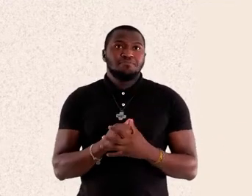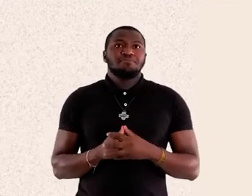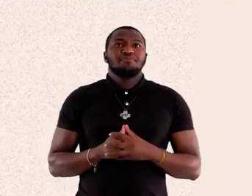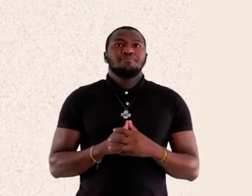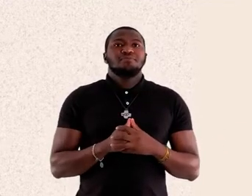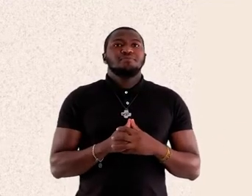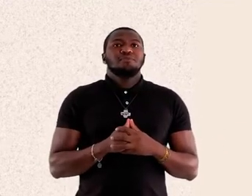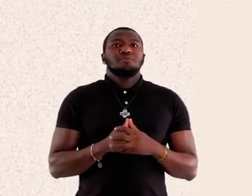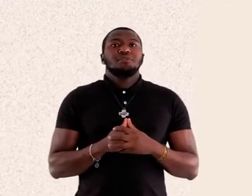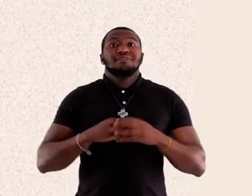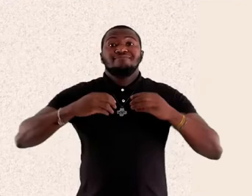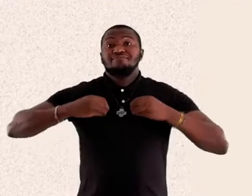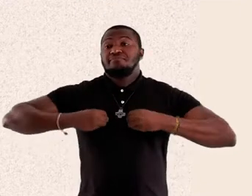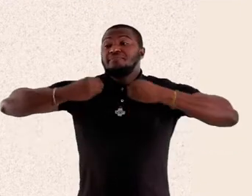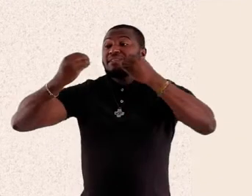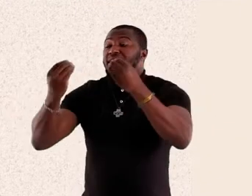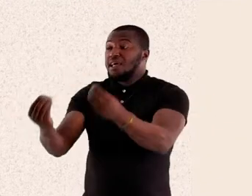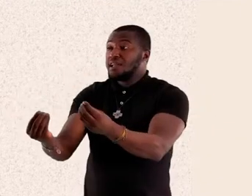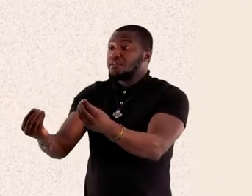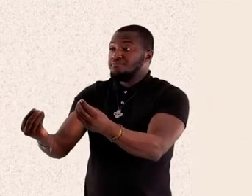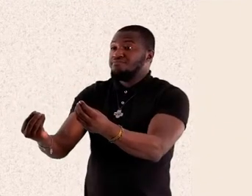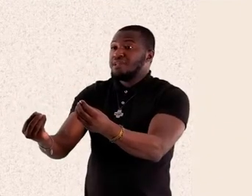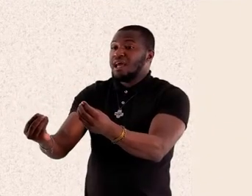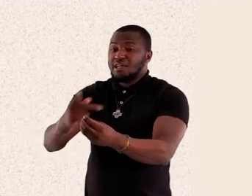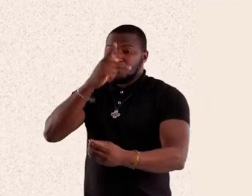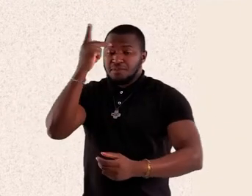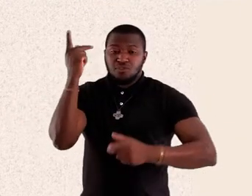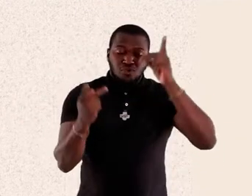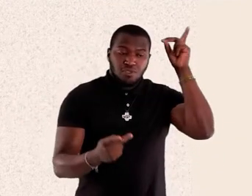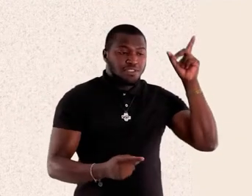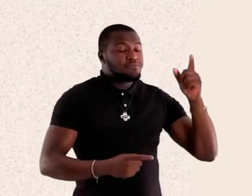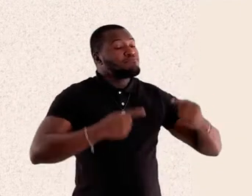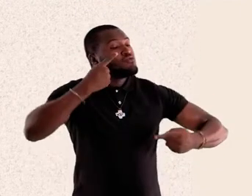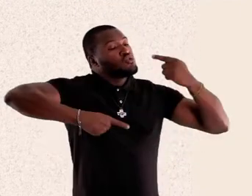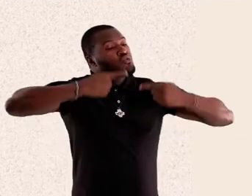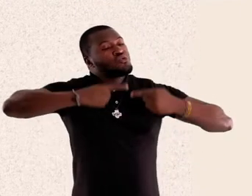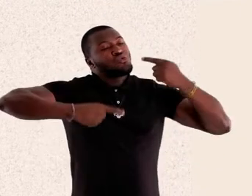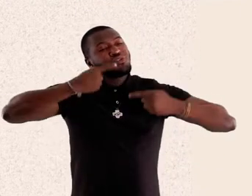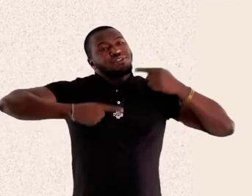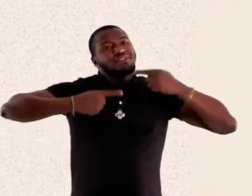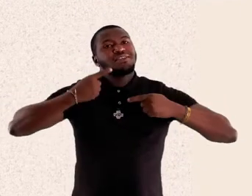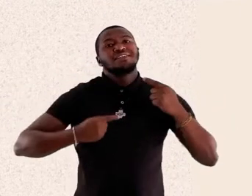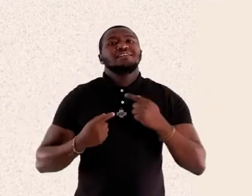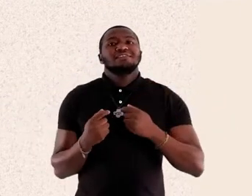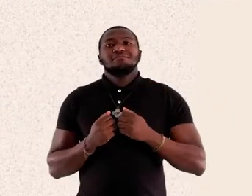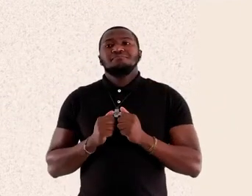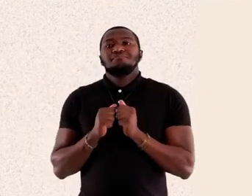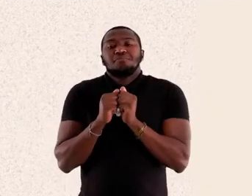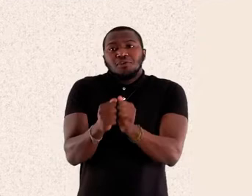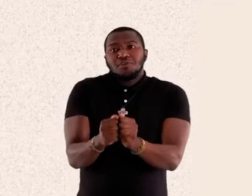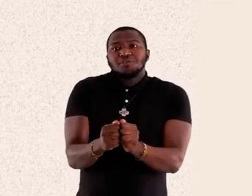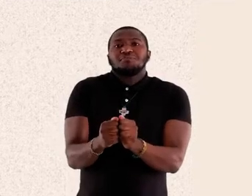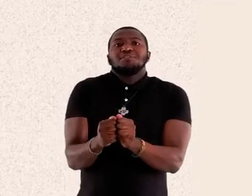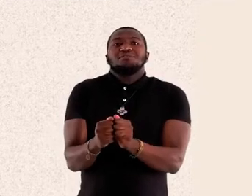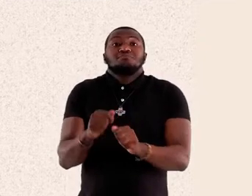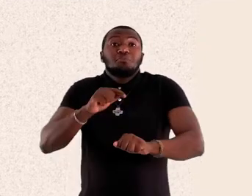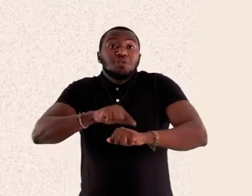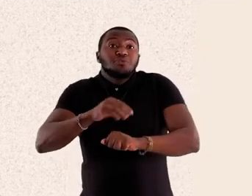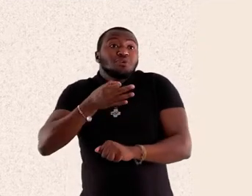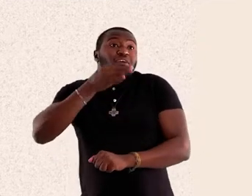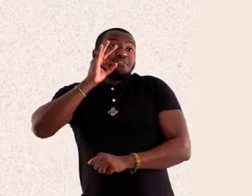então proporcionar esses momentos de discussões informais relações informais o momento do cafezinho né